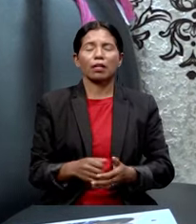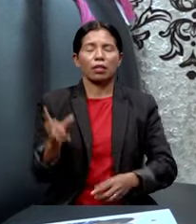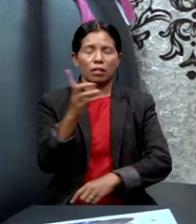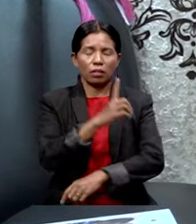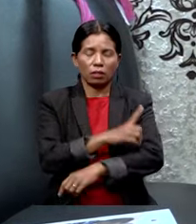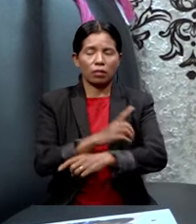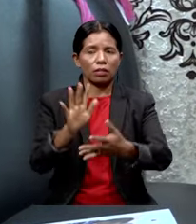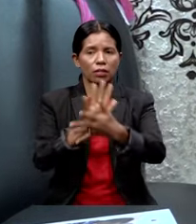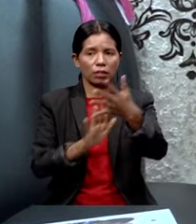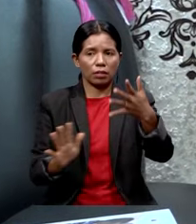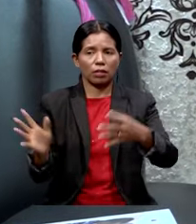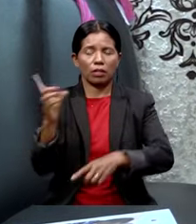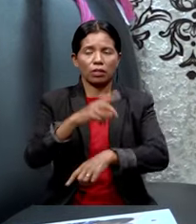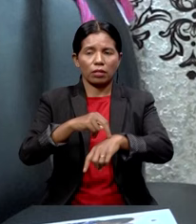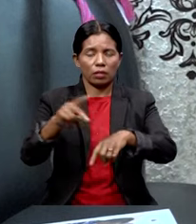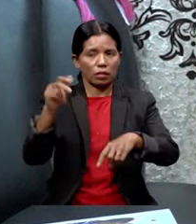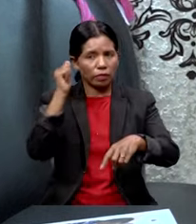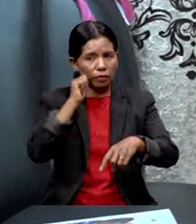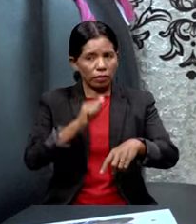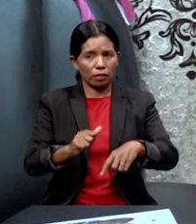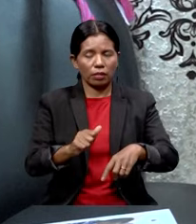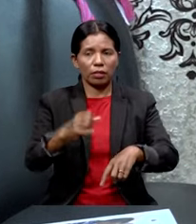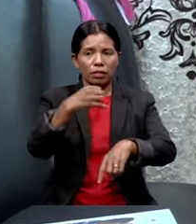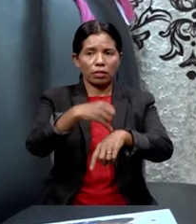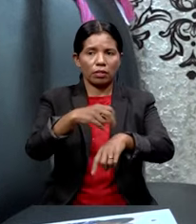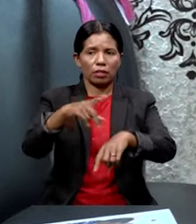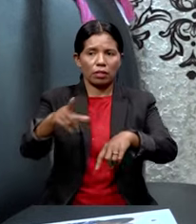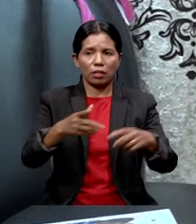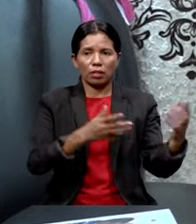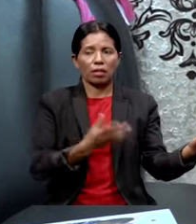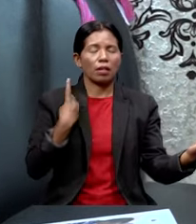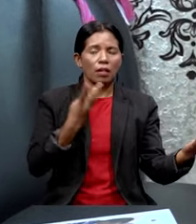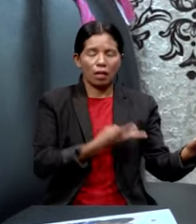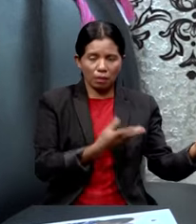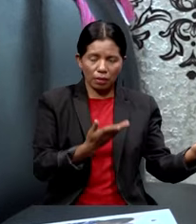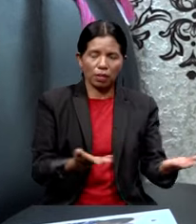sira ka celebração loro nacional feto internacional feto lore ami lore baiha